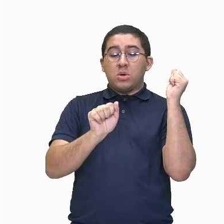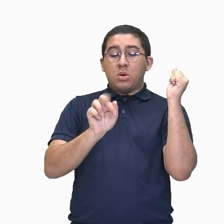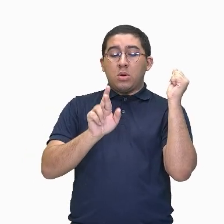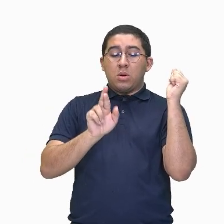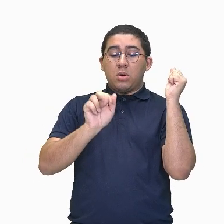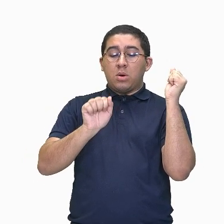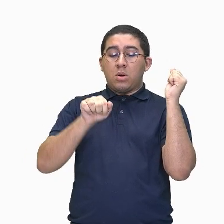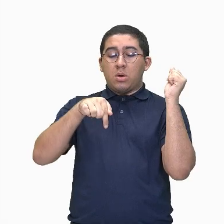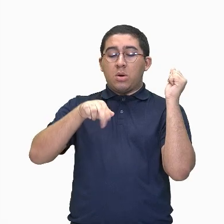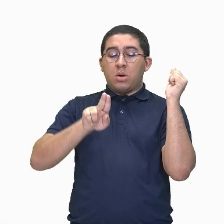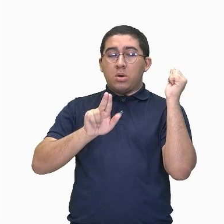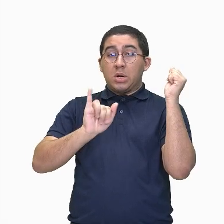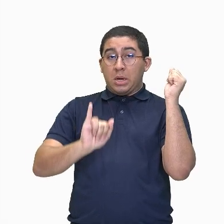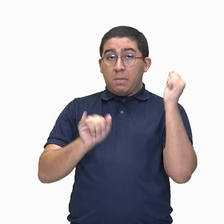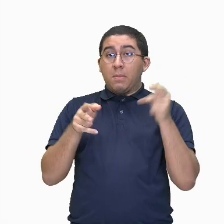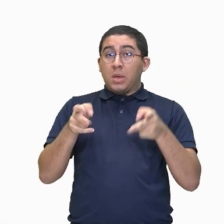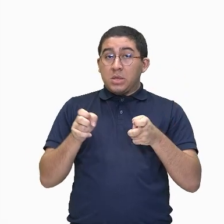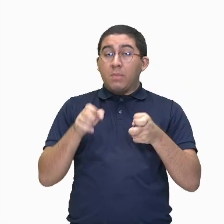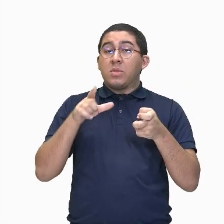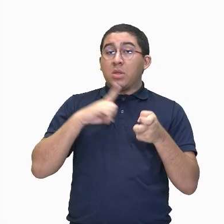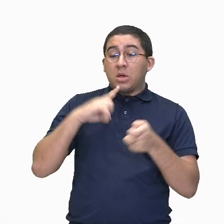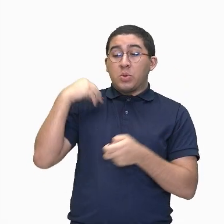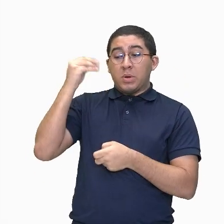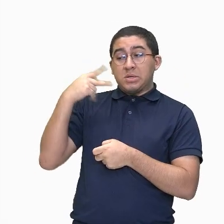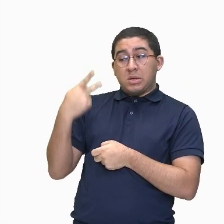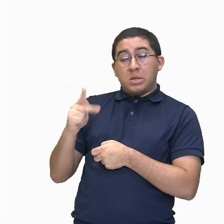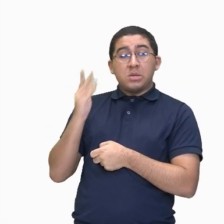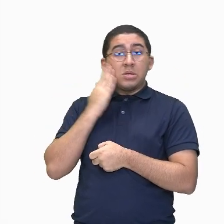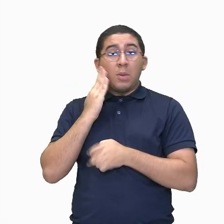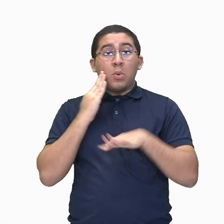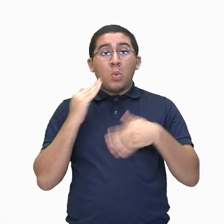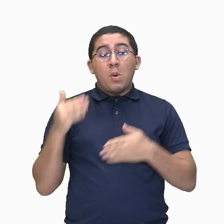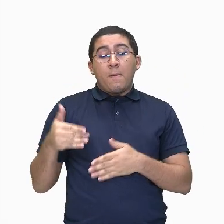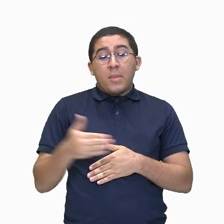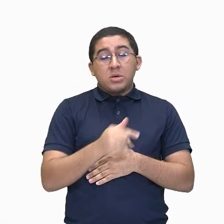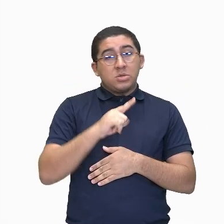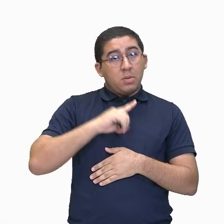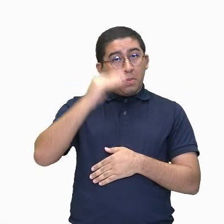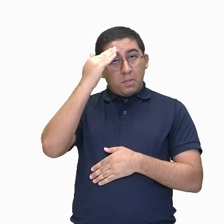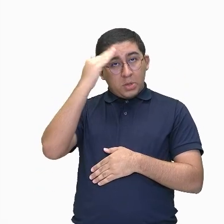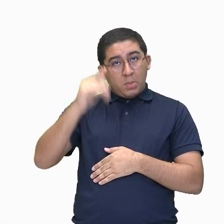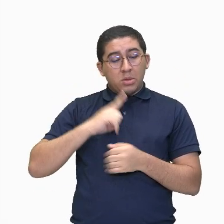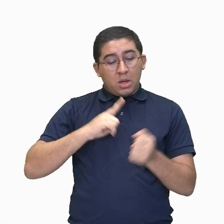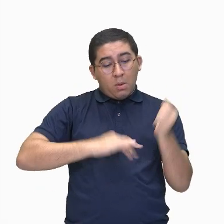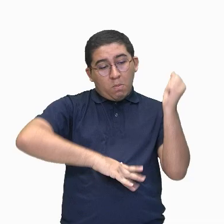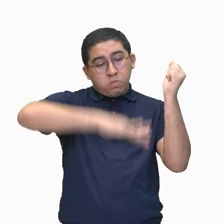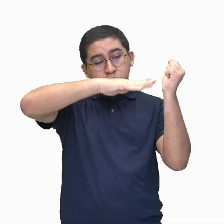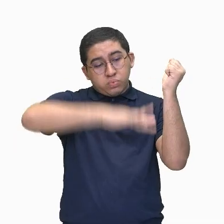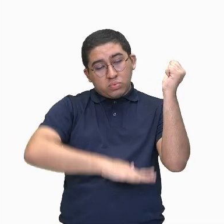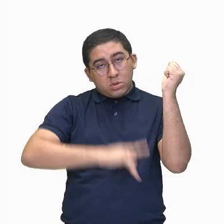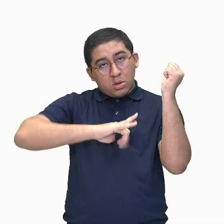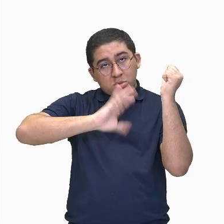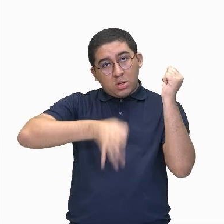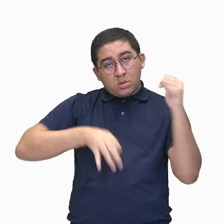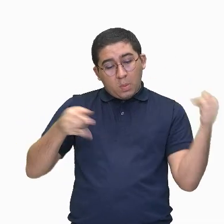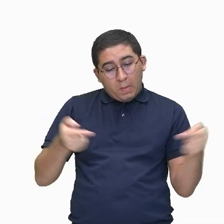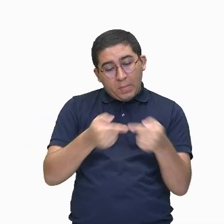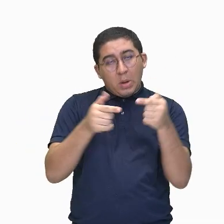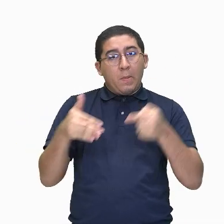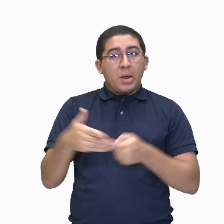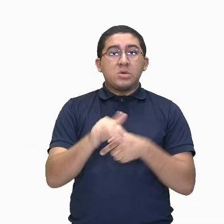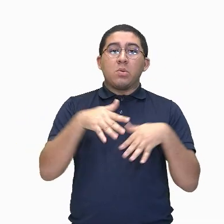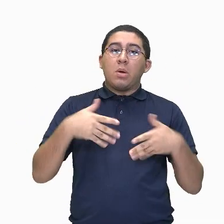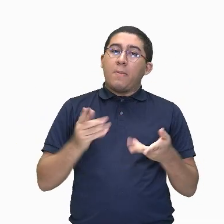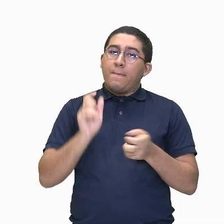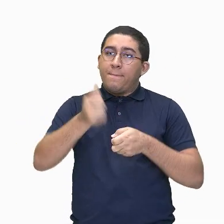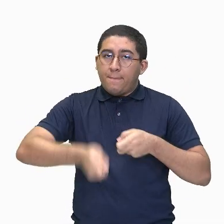sabe exatamente quais são os peixes que estão presentes na cheia e quais são os que estão presentes na seca. Então,